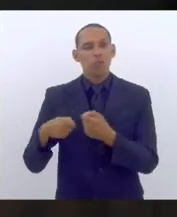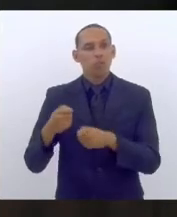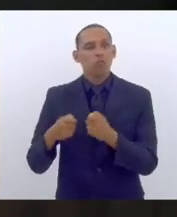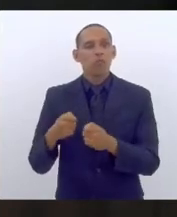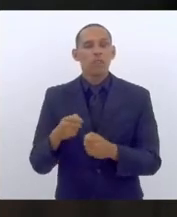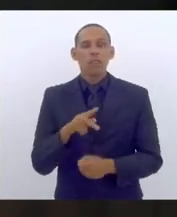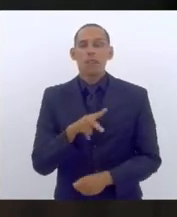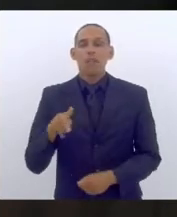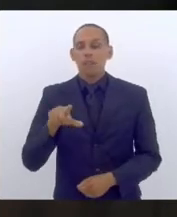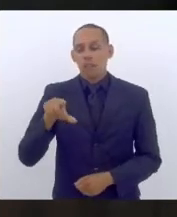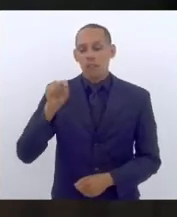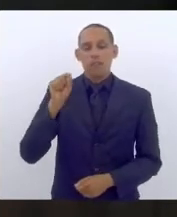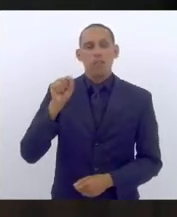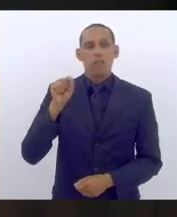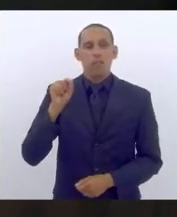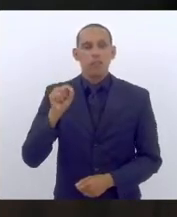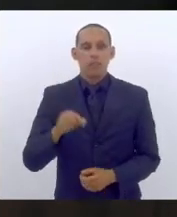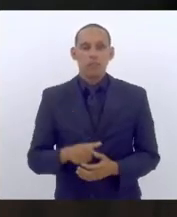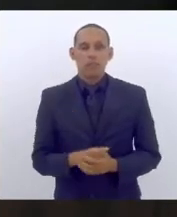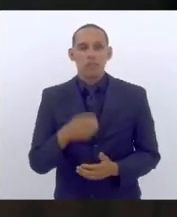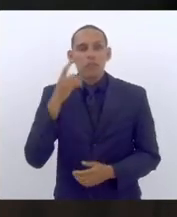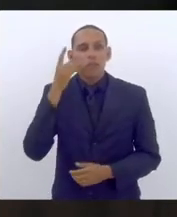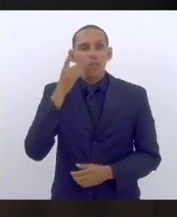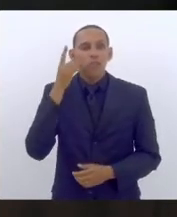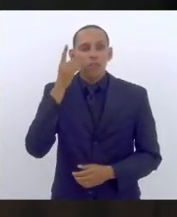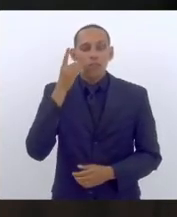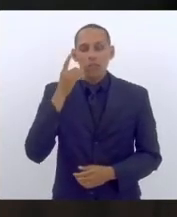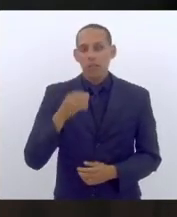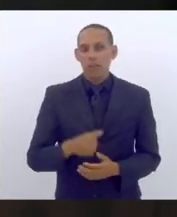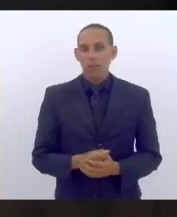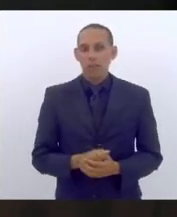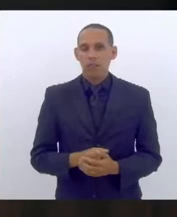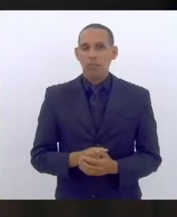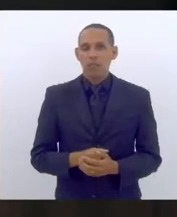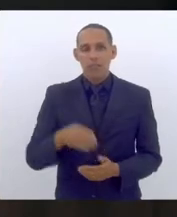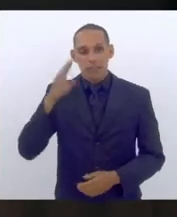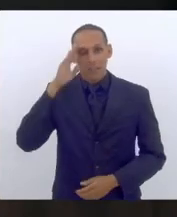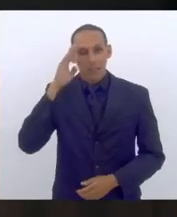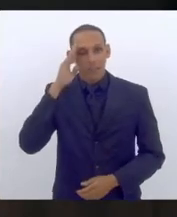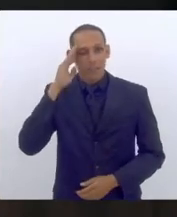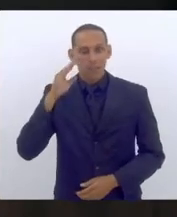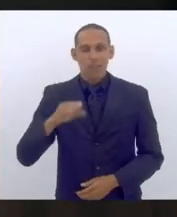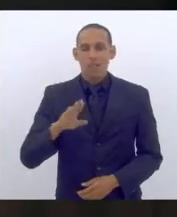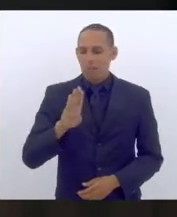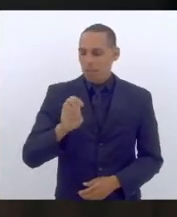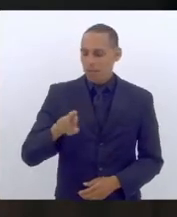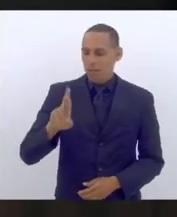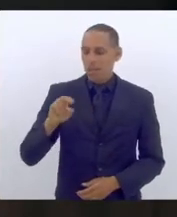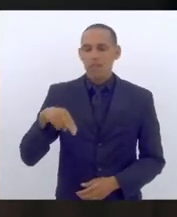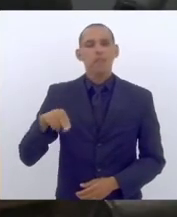presidência designa o deputado Subtenente Bernardo